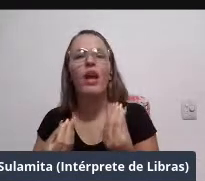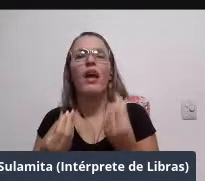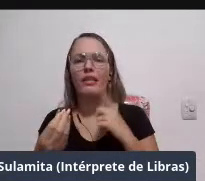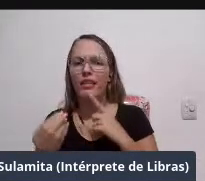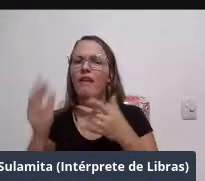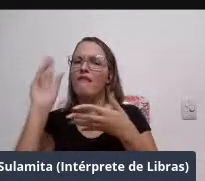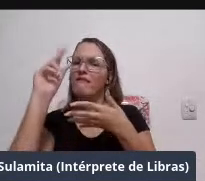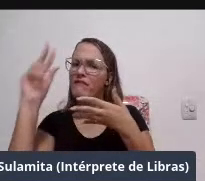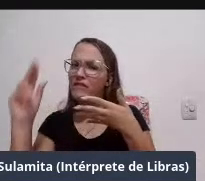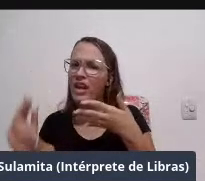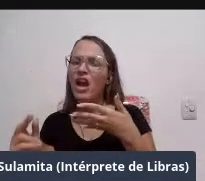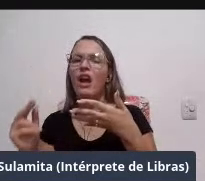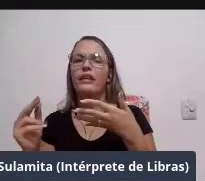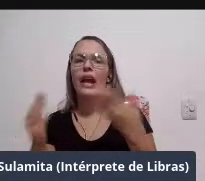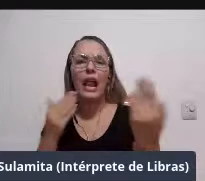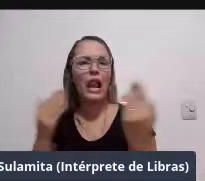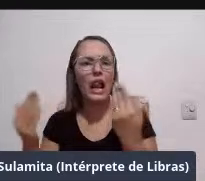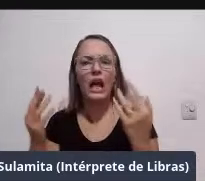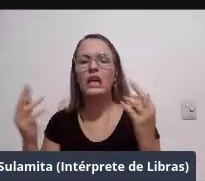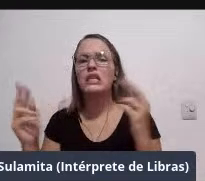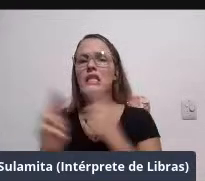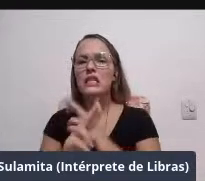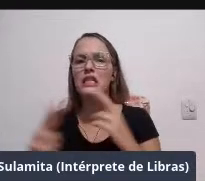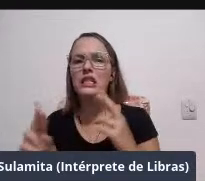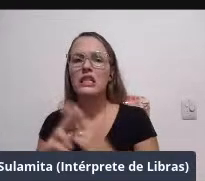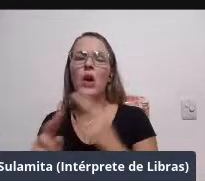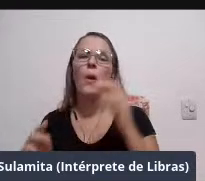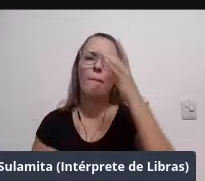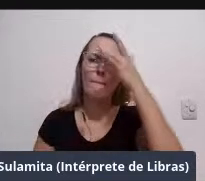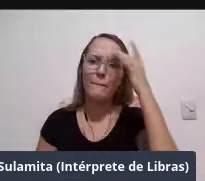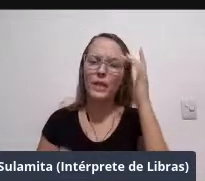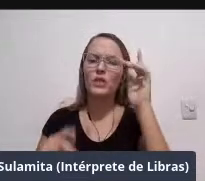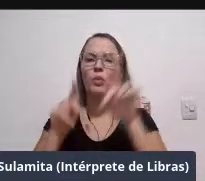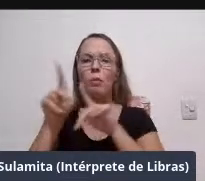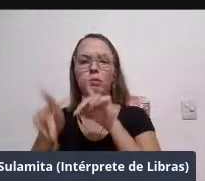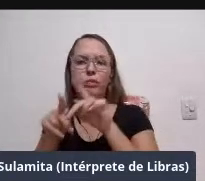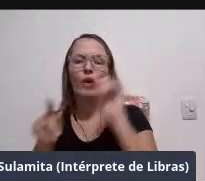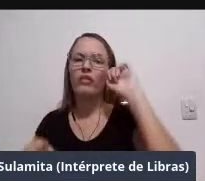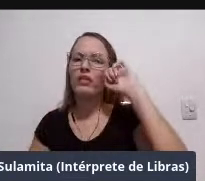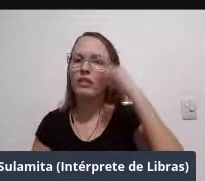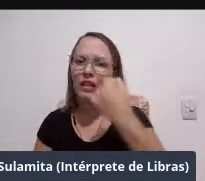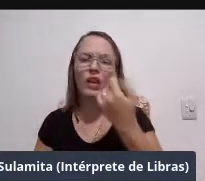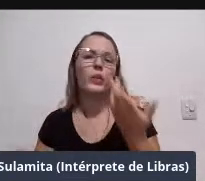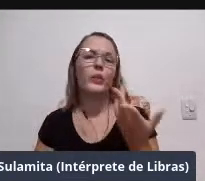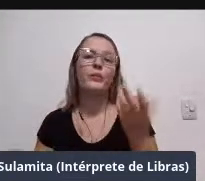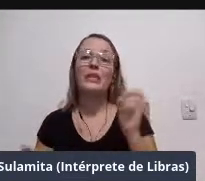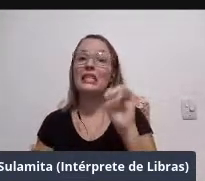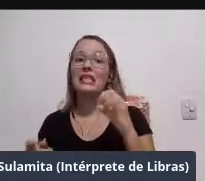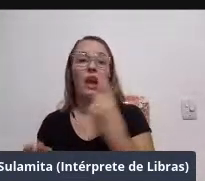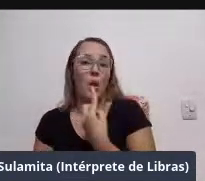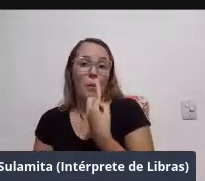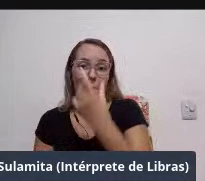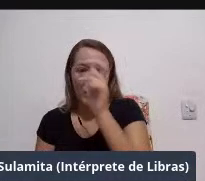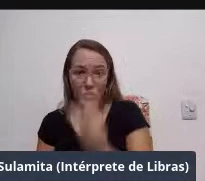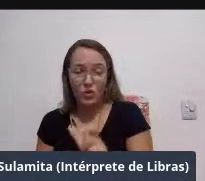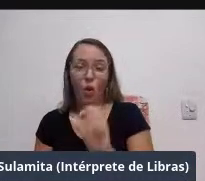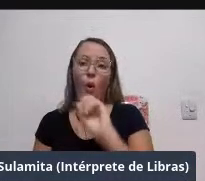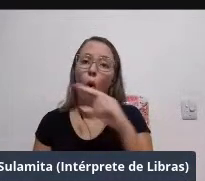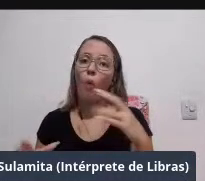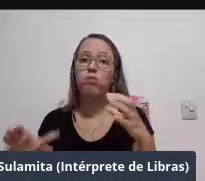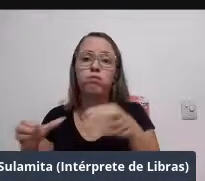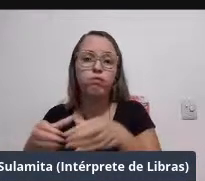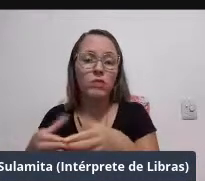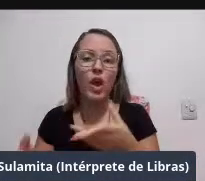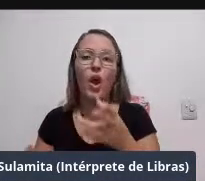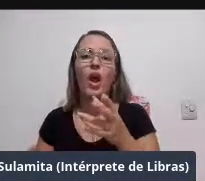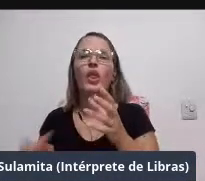grupos negros, indivíduos ou coletivos, analisando instituição, região, todas as regiões do país,